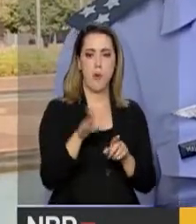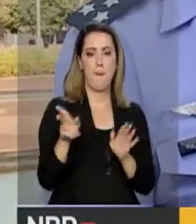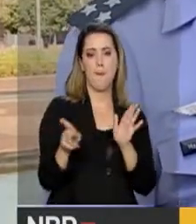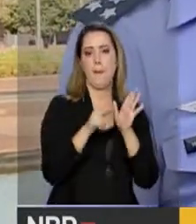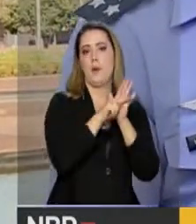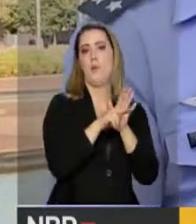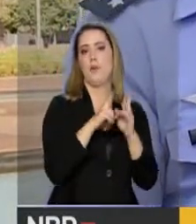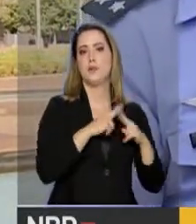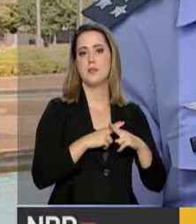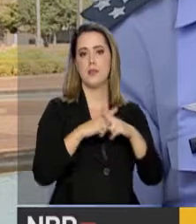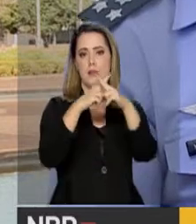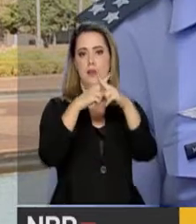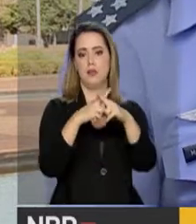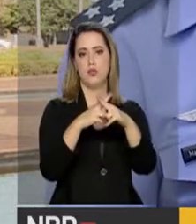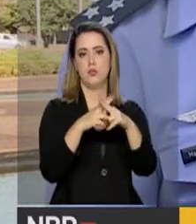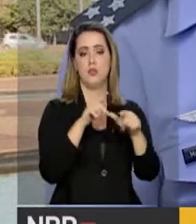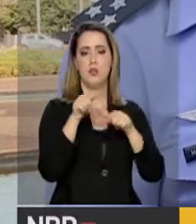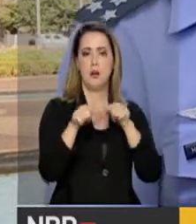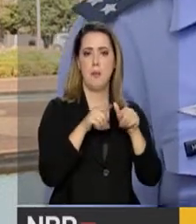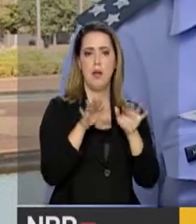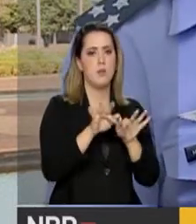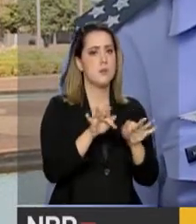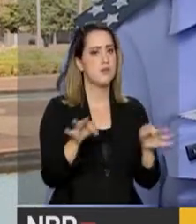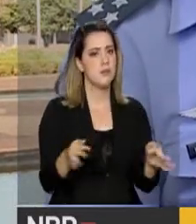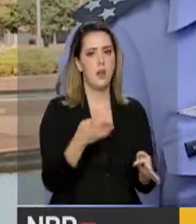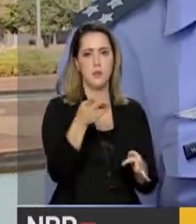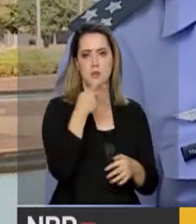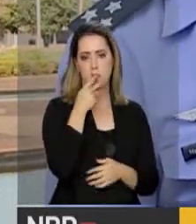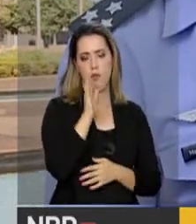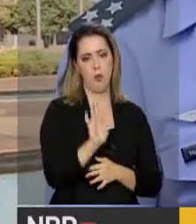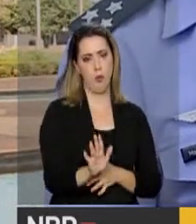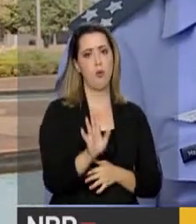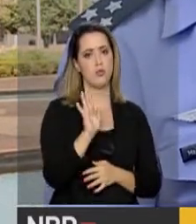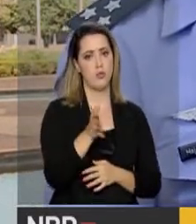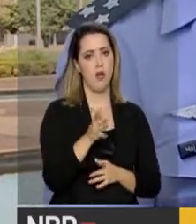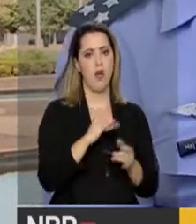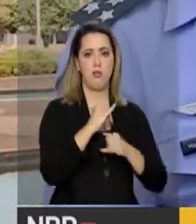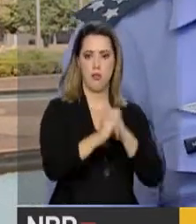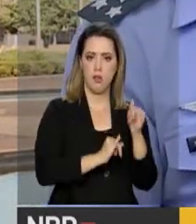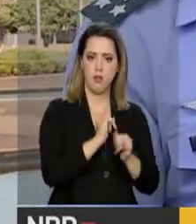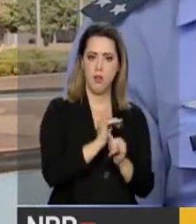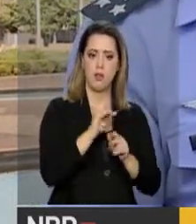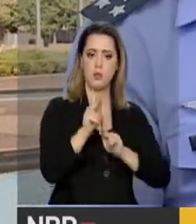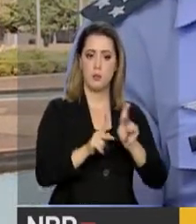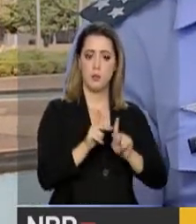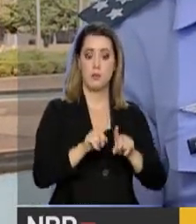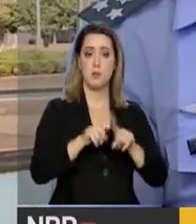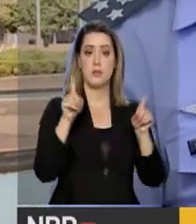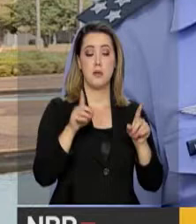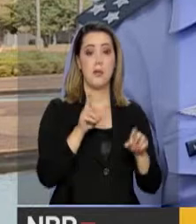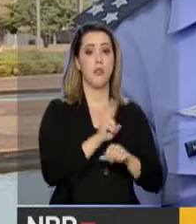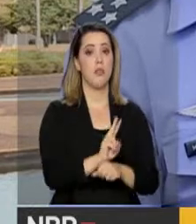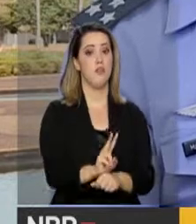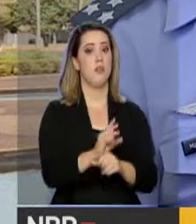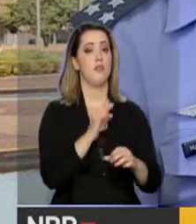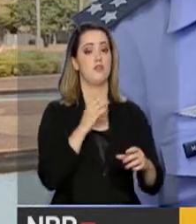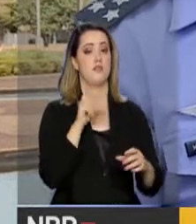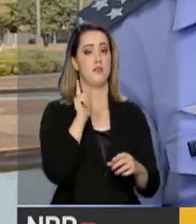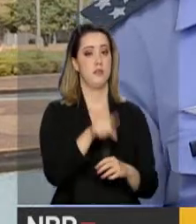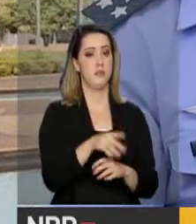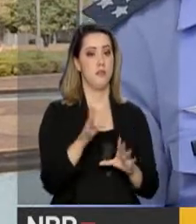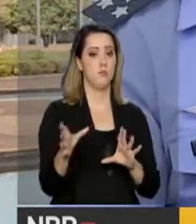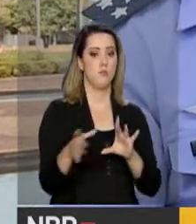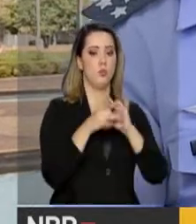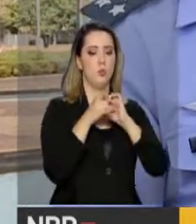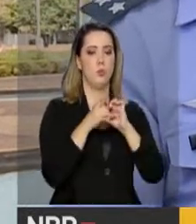satélite. Logicamente com ações simples, como você comentou, de banda larga para a população, mas também para ações de defesa que